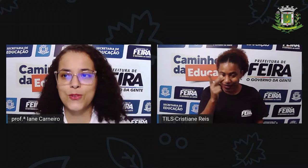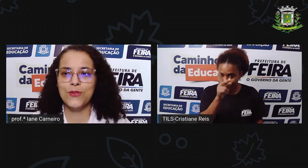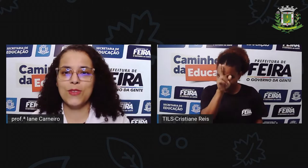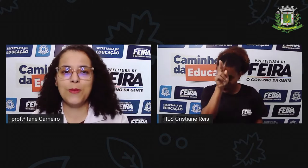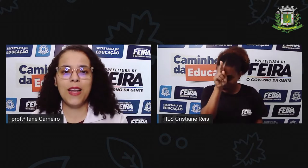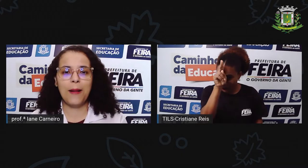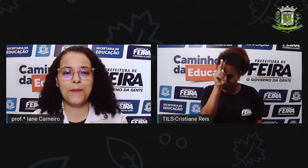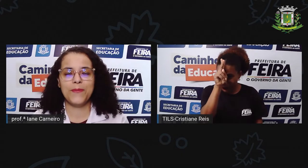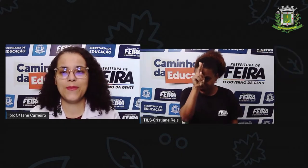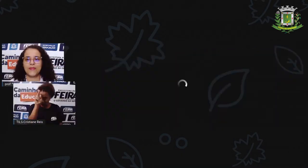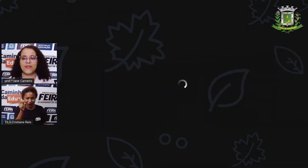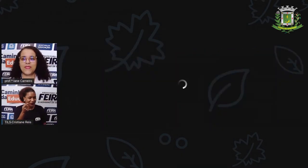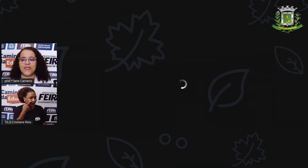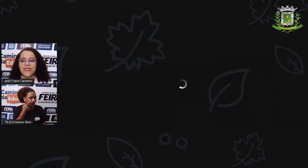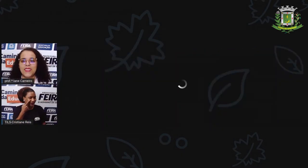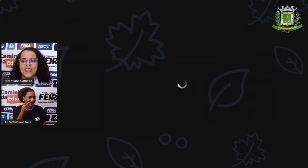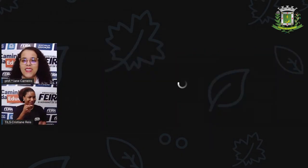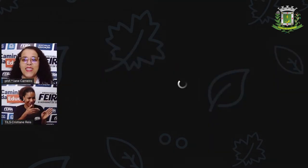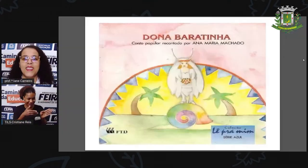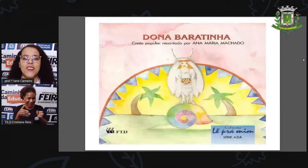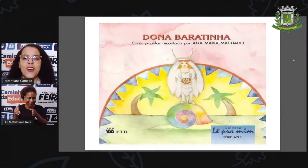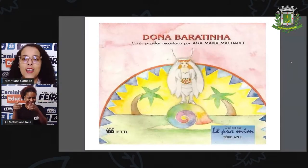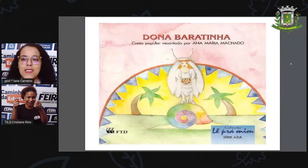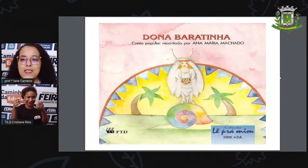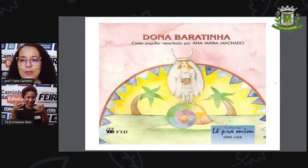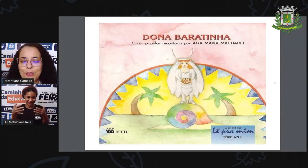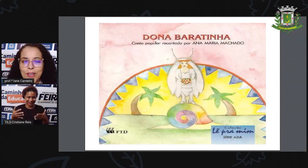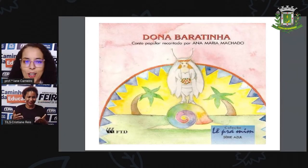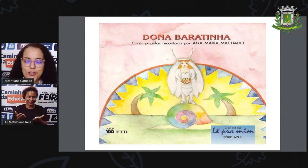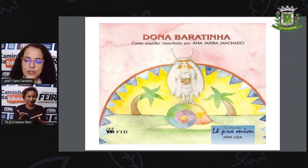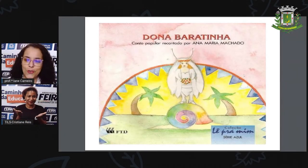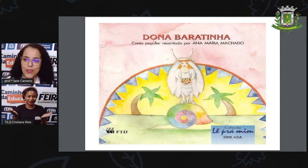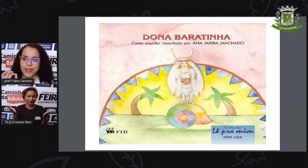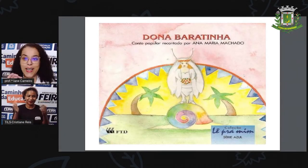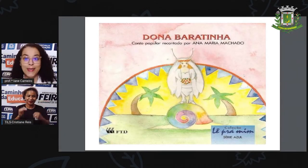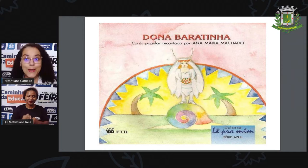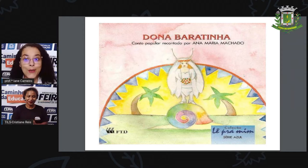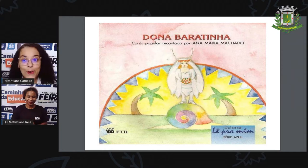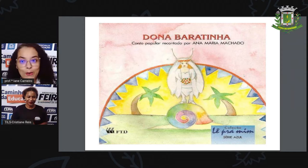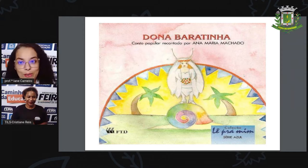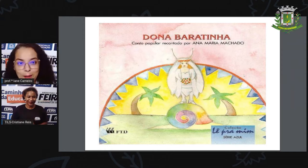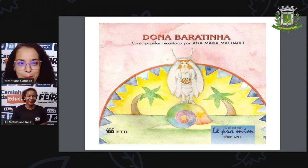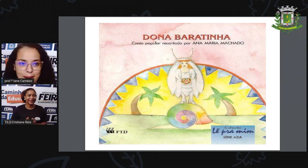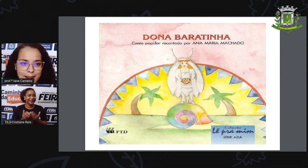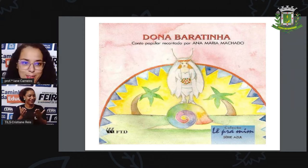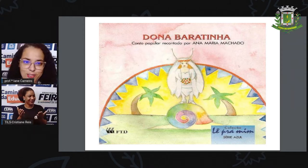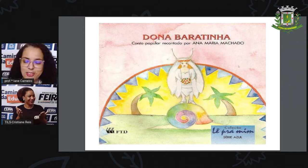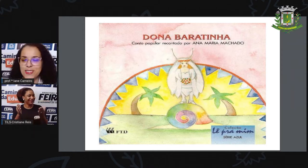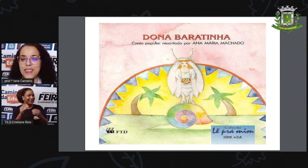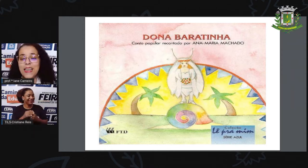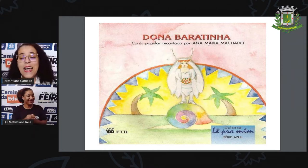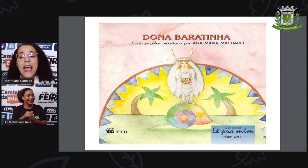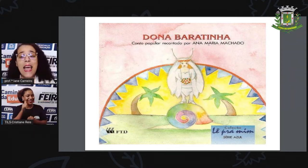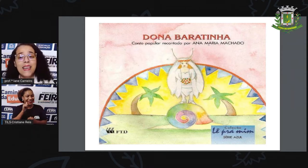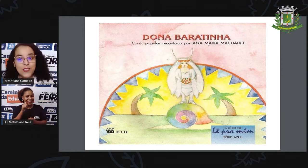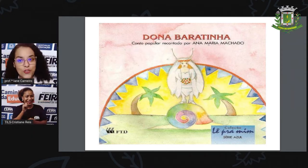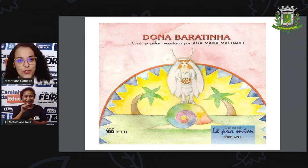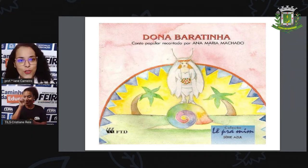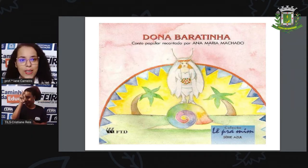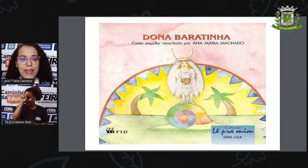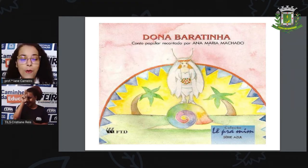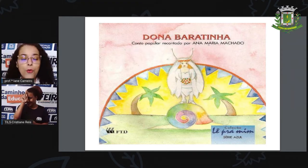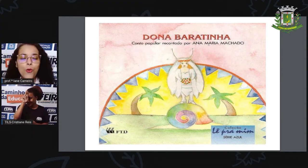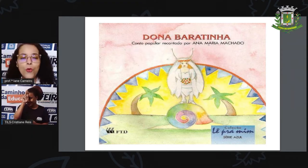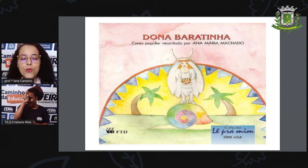Pronto, vamos lá. Olha só a história da dona baratinha. Essa